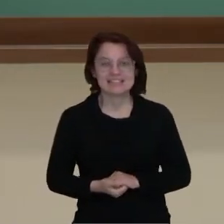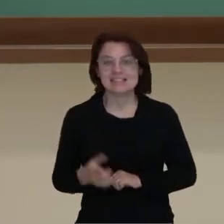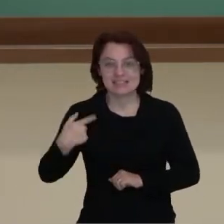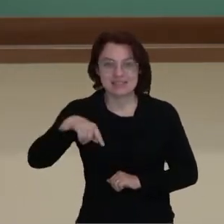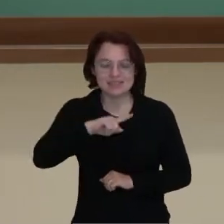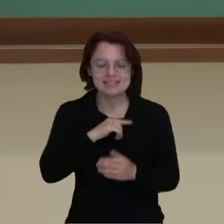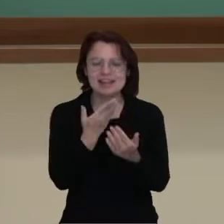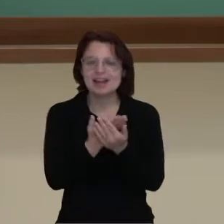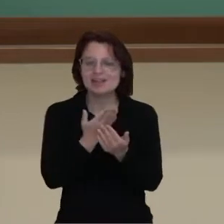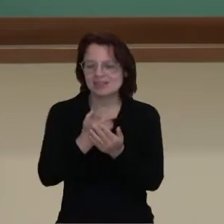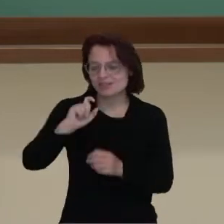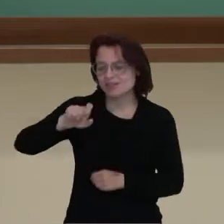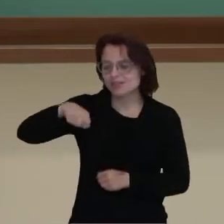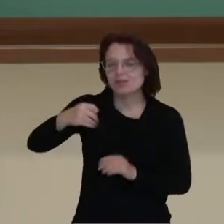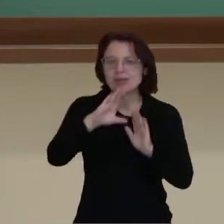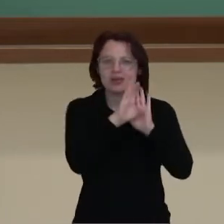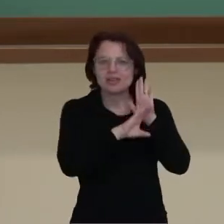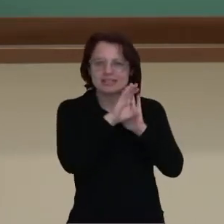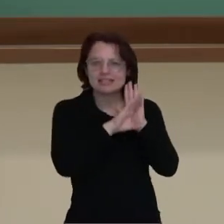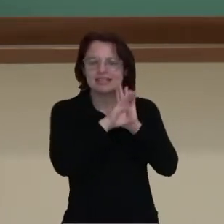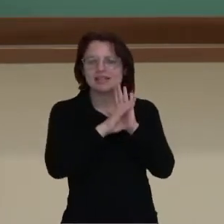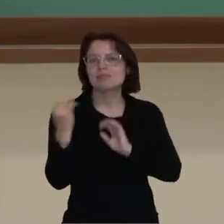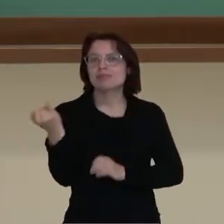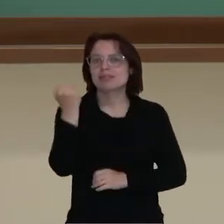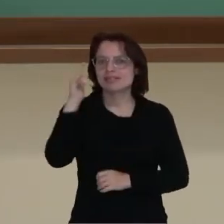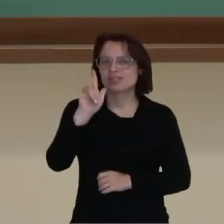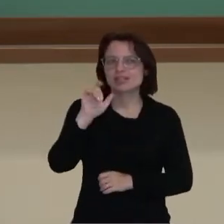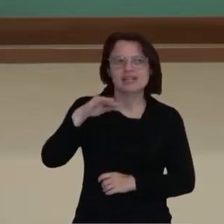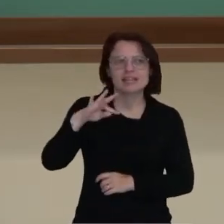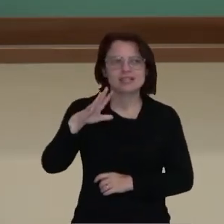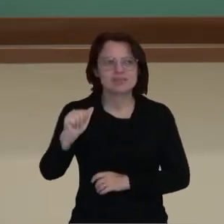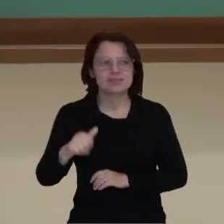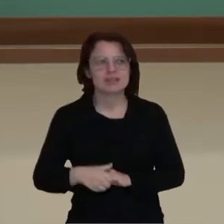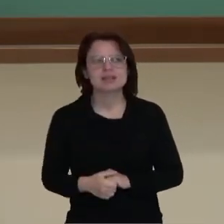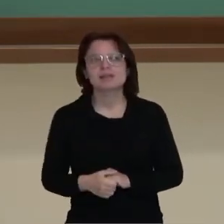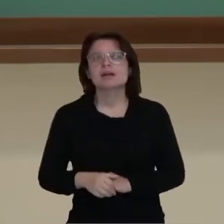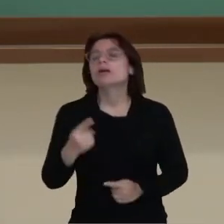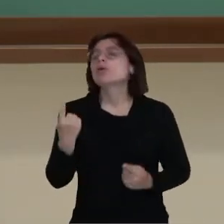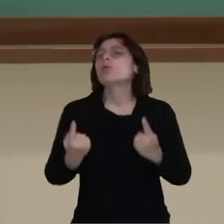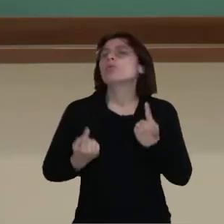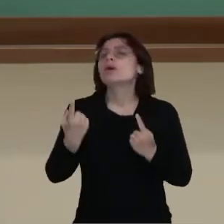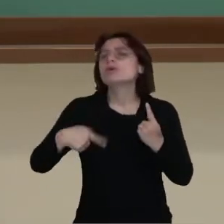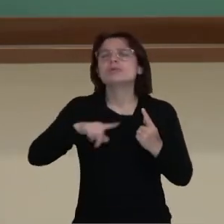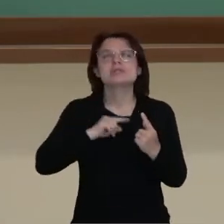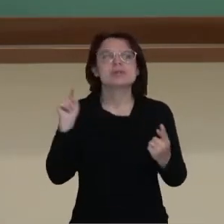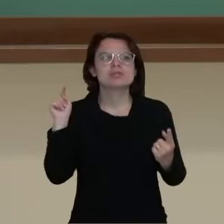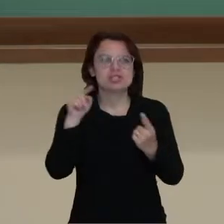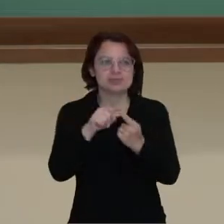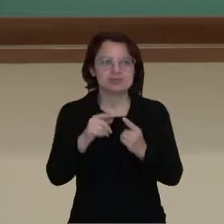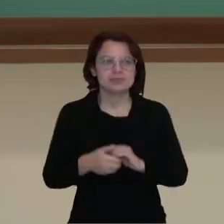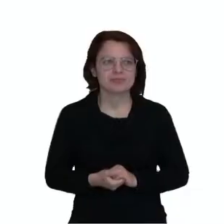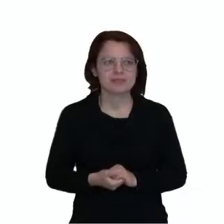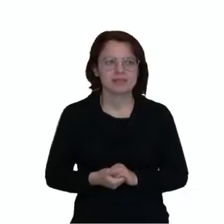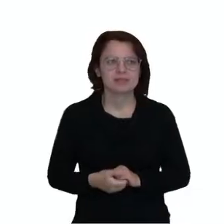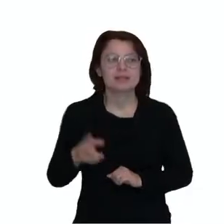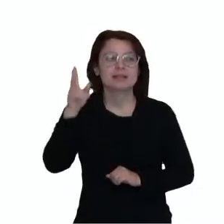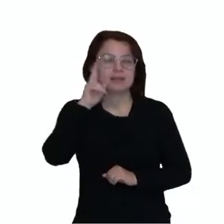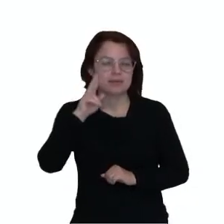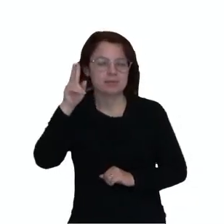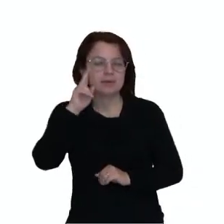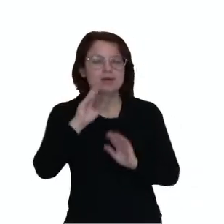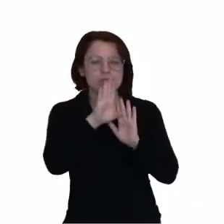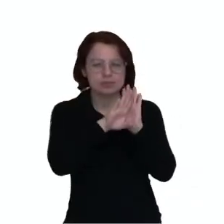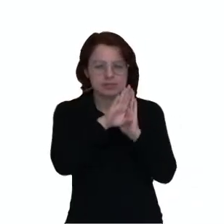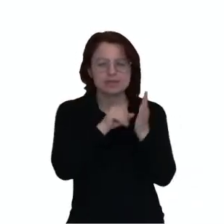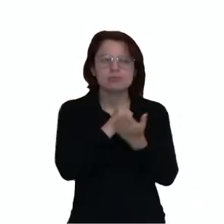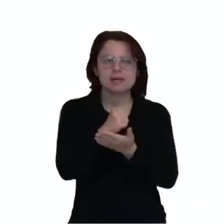Nossa aula é sobre conceitos fundamentais da genética. Então, quais são os nossos objetivos? Relembrar os conceitos básicos para o